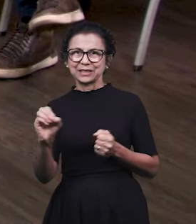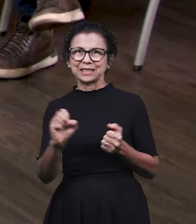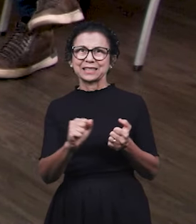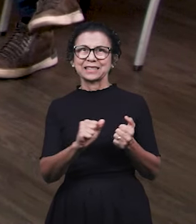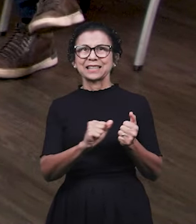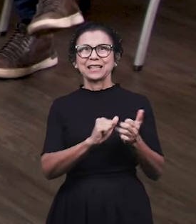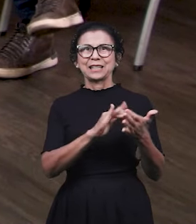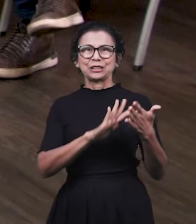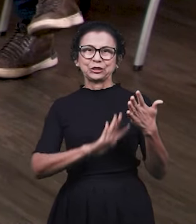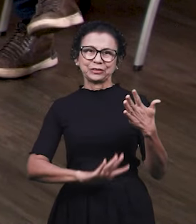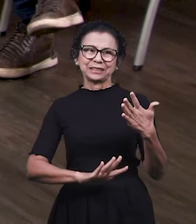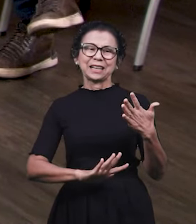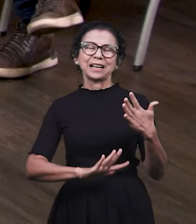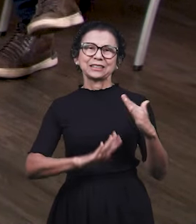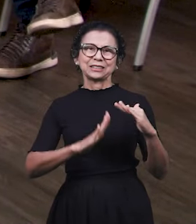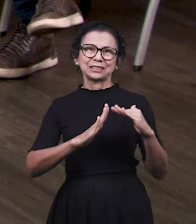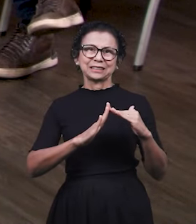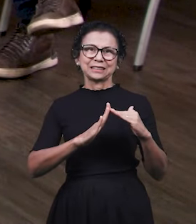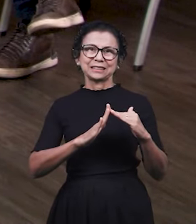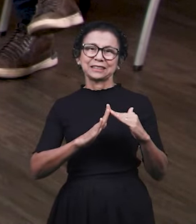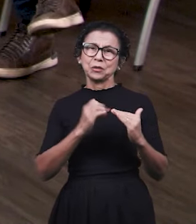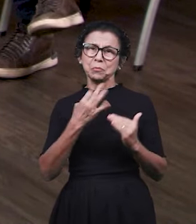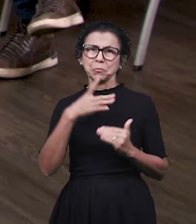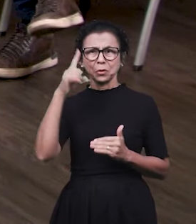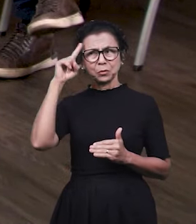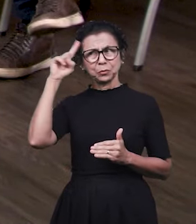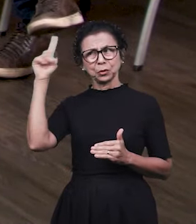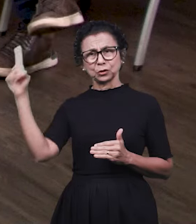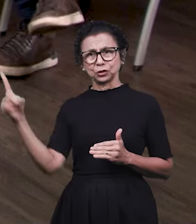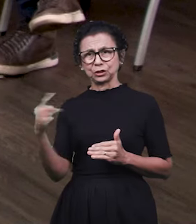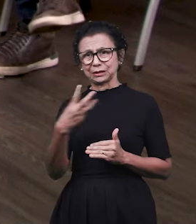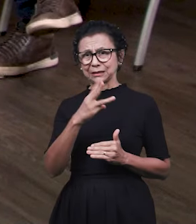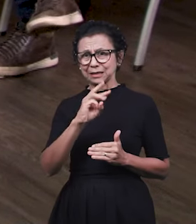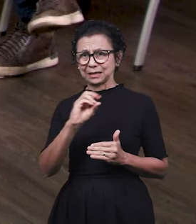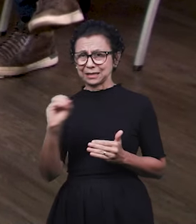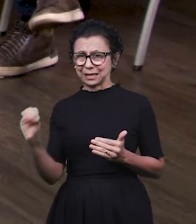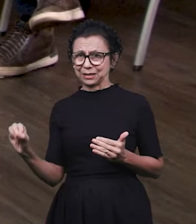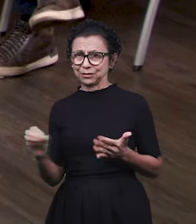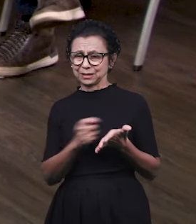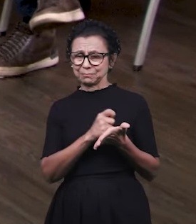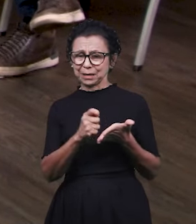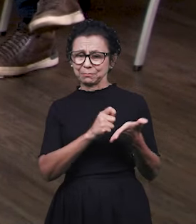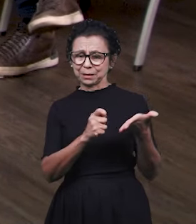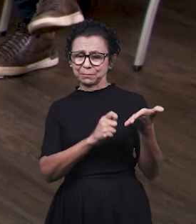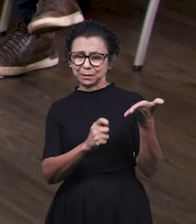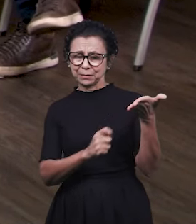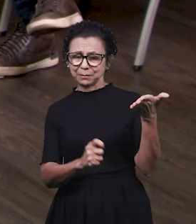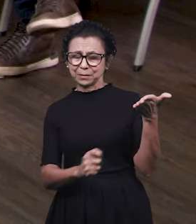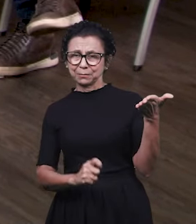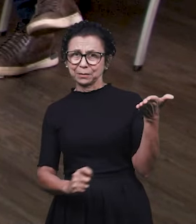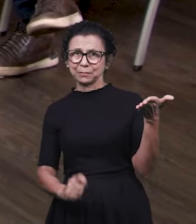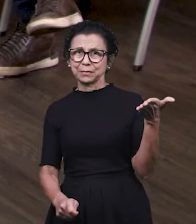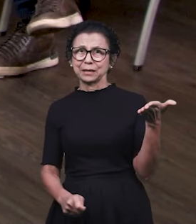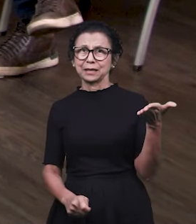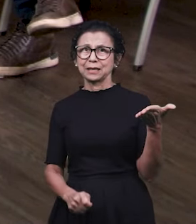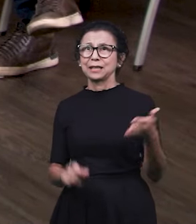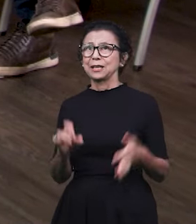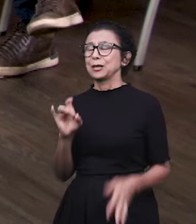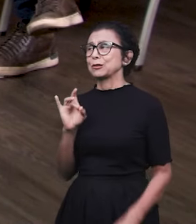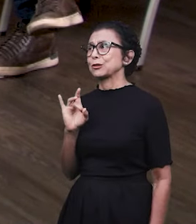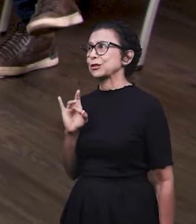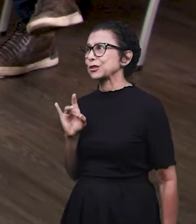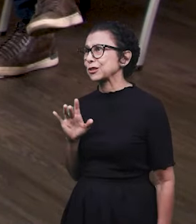O ideal mesmo era 100 questões por dia, mas a gente não vai exigir isso, né? Porque é muito. É 300, só isso, né, pastor? 300 questões